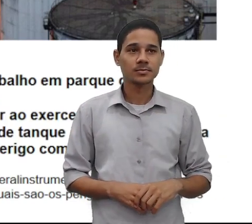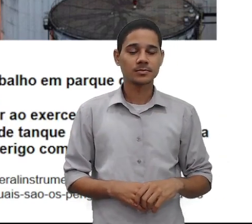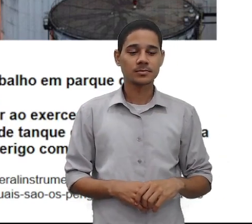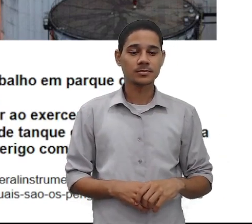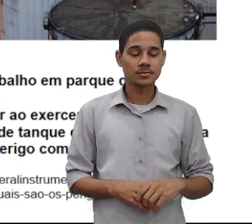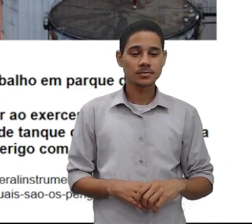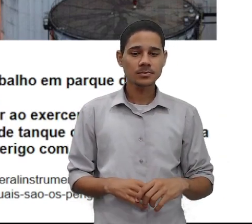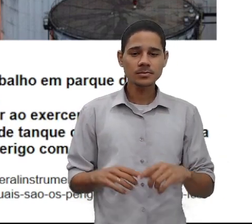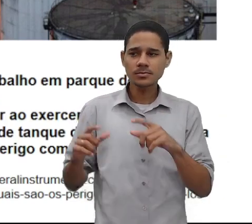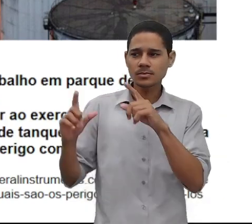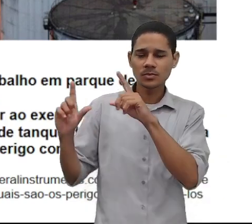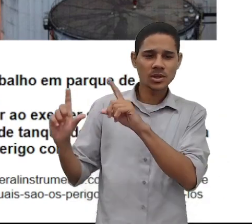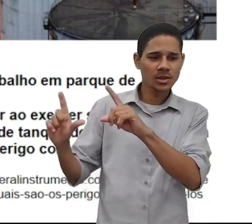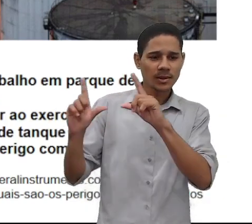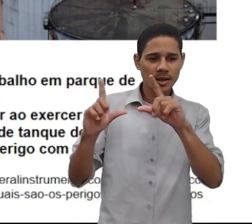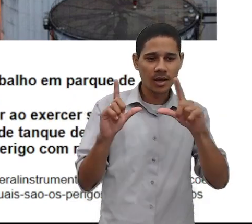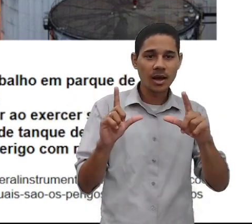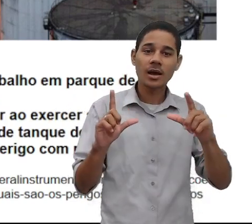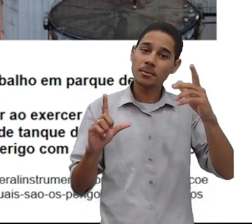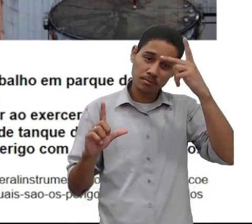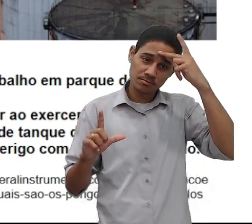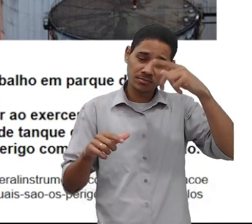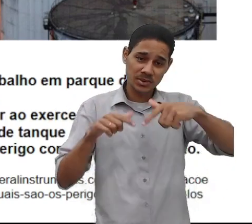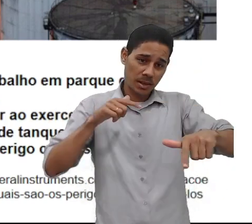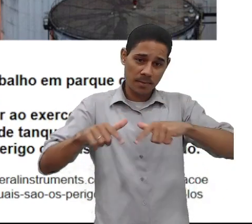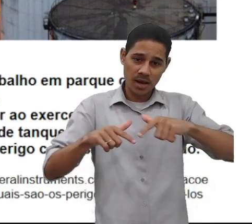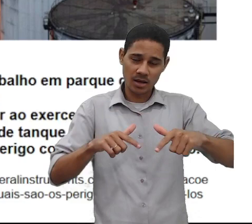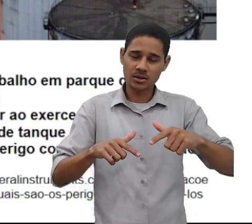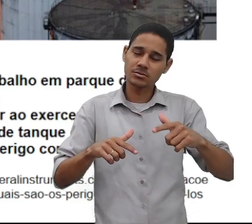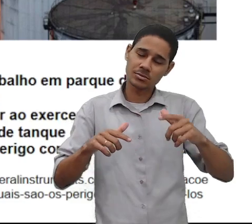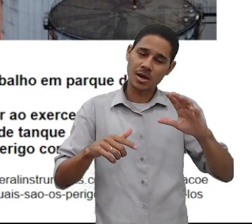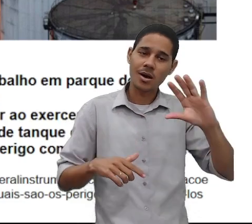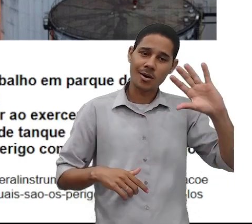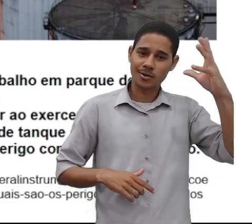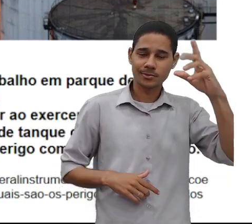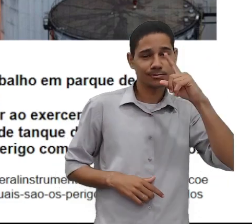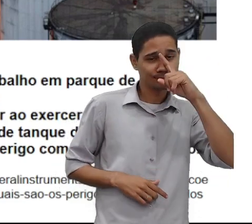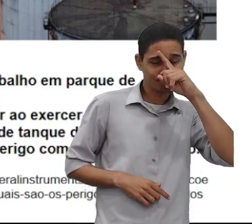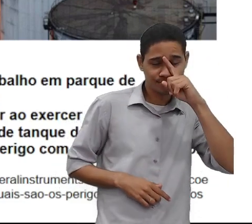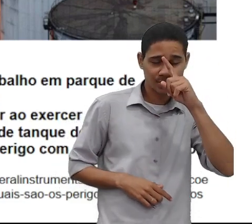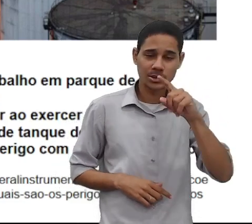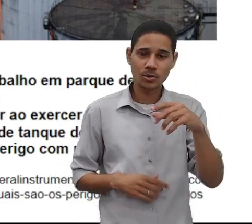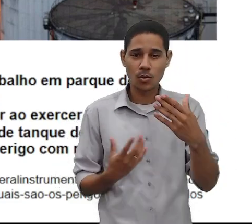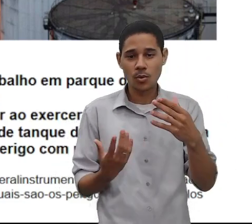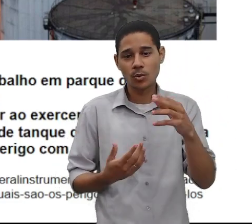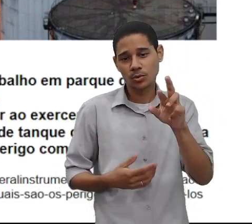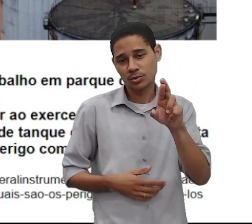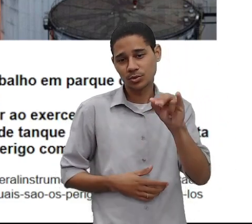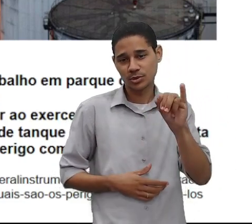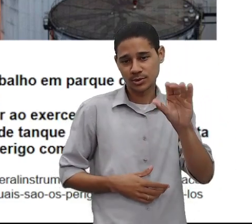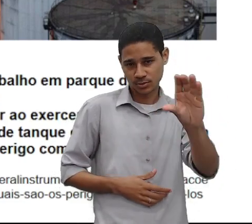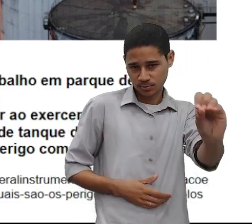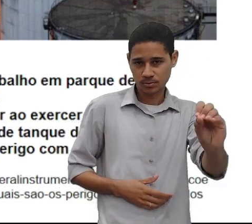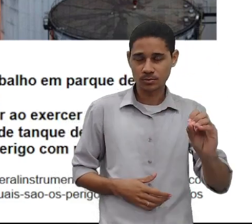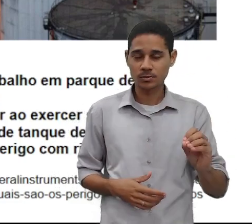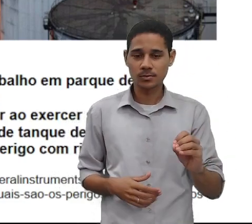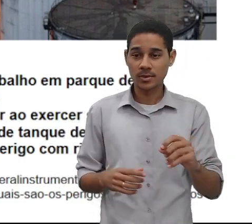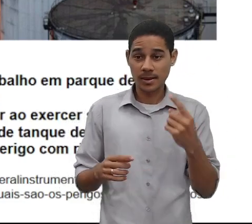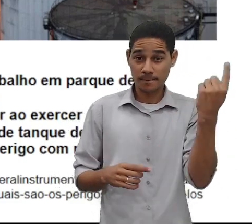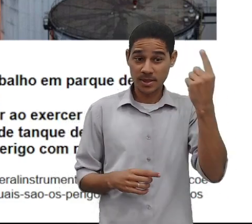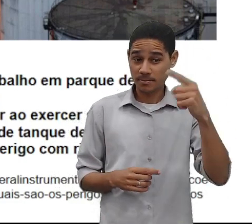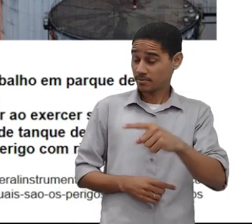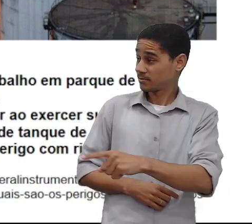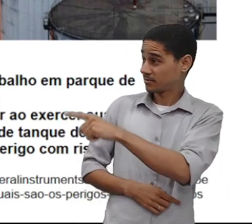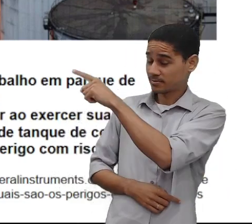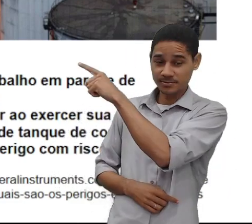slides situações em que o trabalhador está exposto ao perigo e aos seus riscos. A primeira imagem